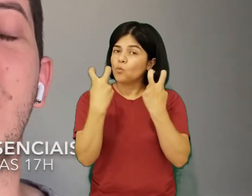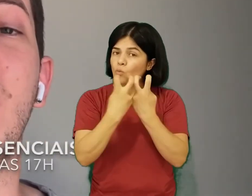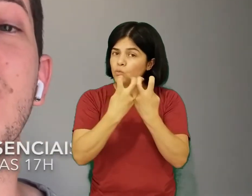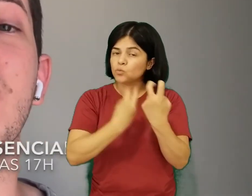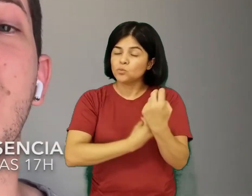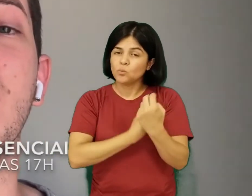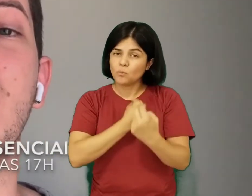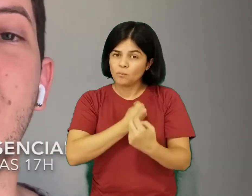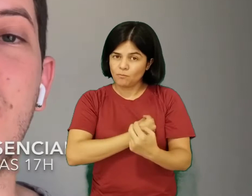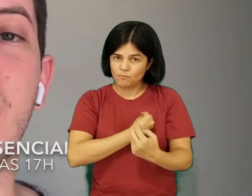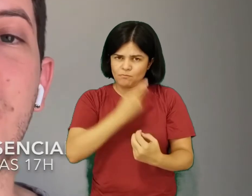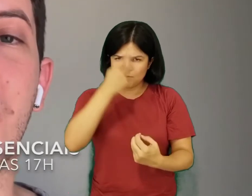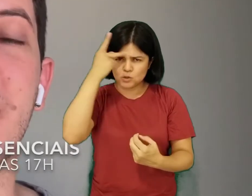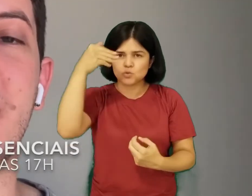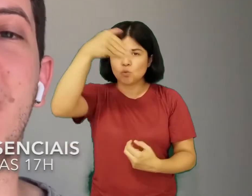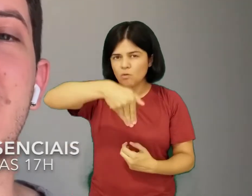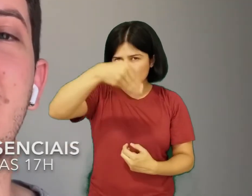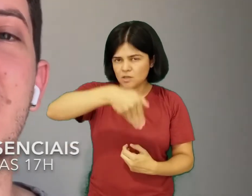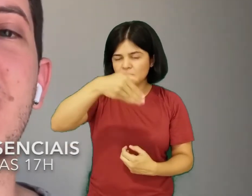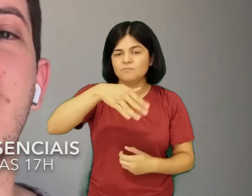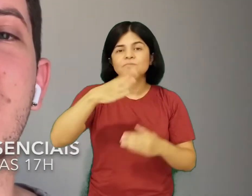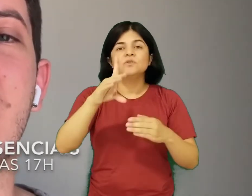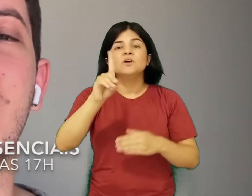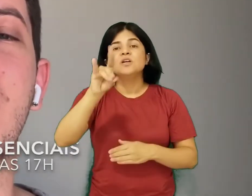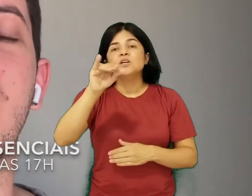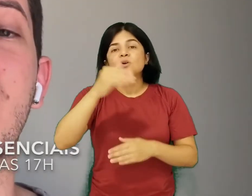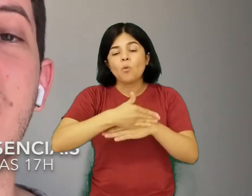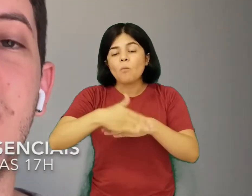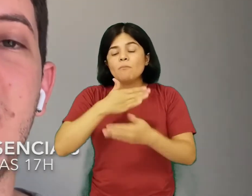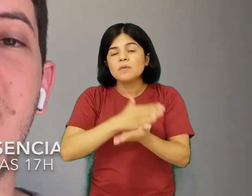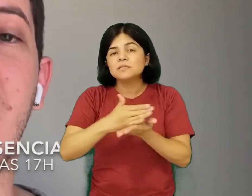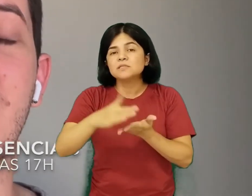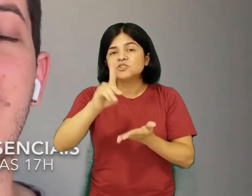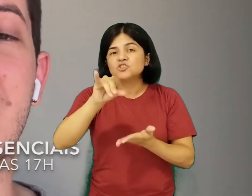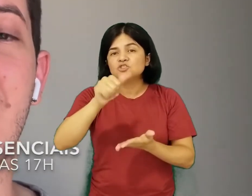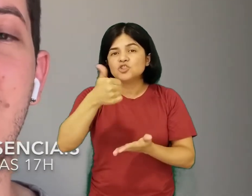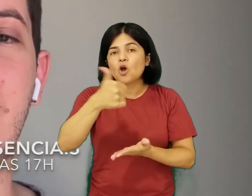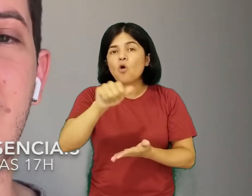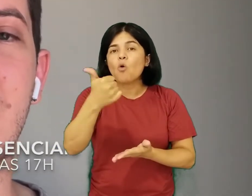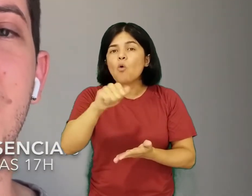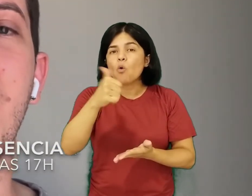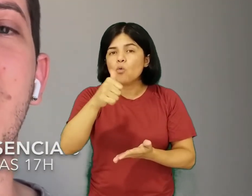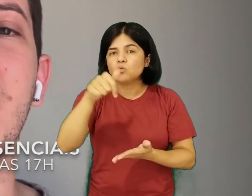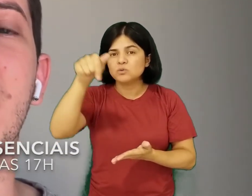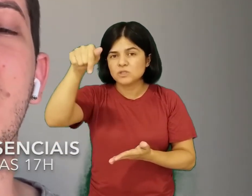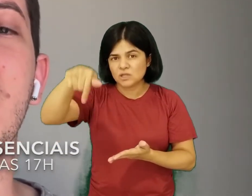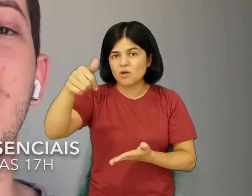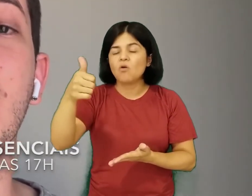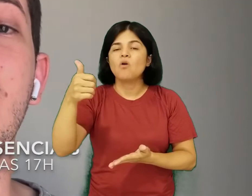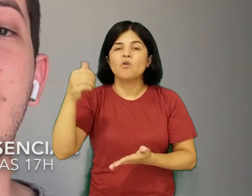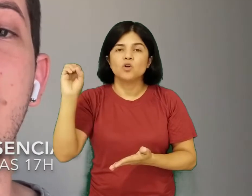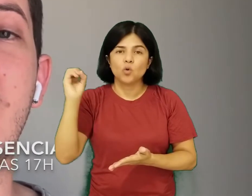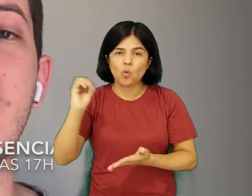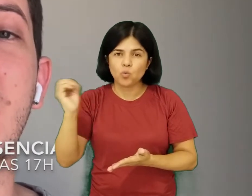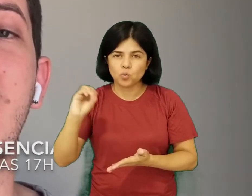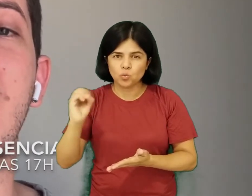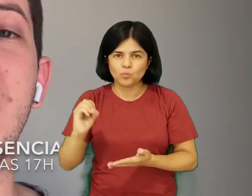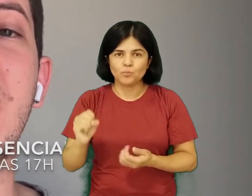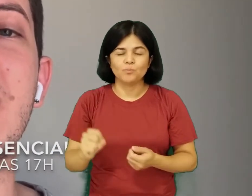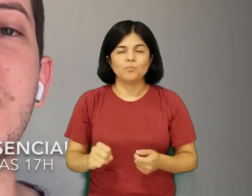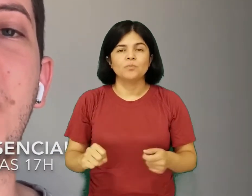dia 11 de outubro. Essa decisão saiu do Conselho da Igreja recentemente e inclui